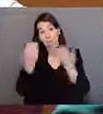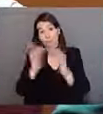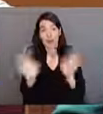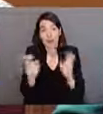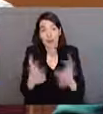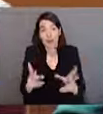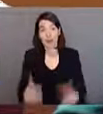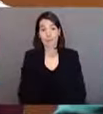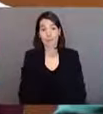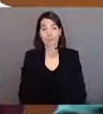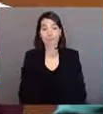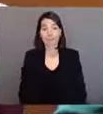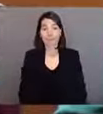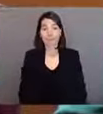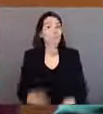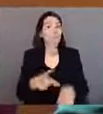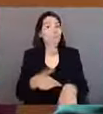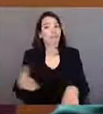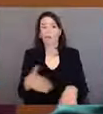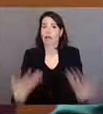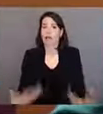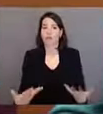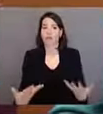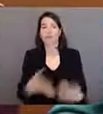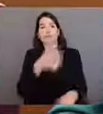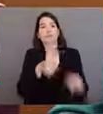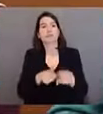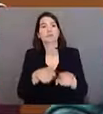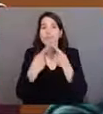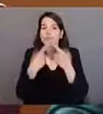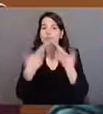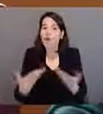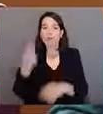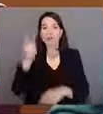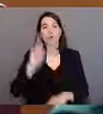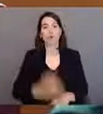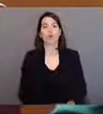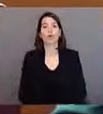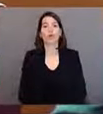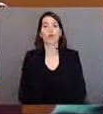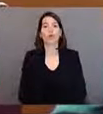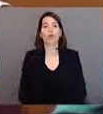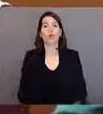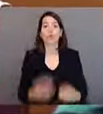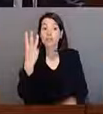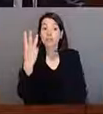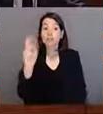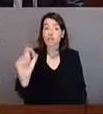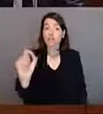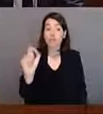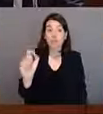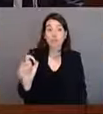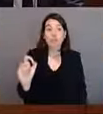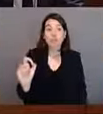altura para os senhores deputados colocarem questões. Estes 3 minutos que existem são